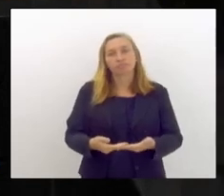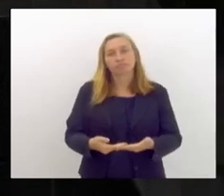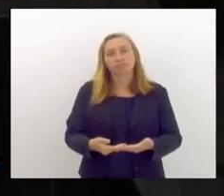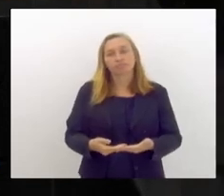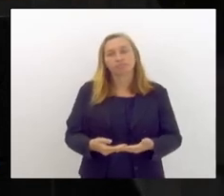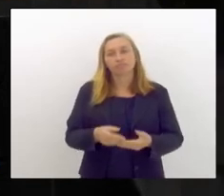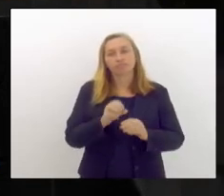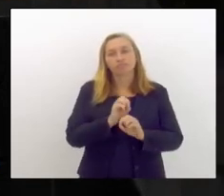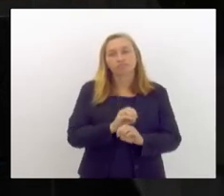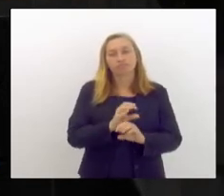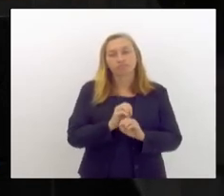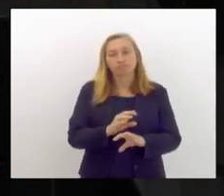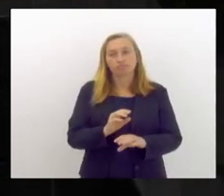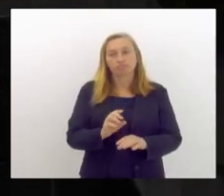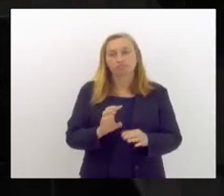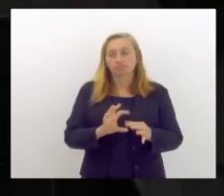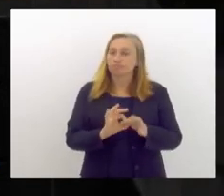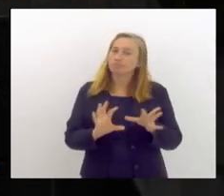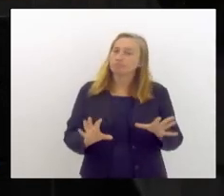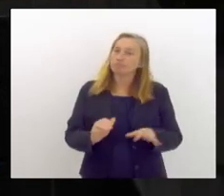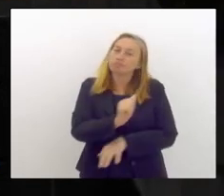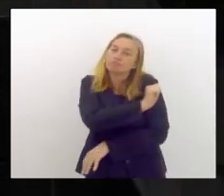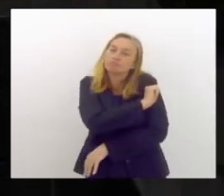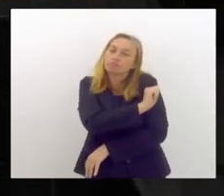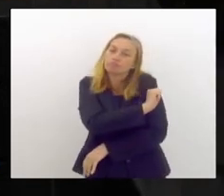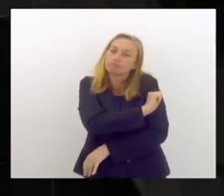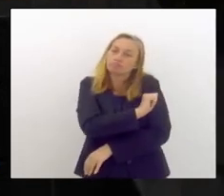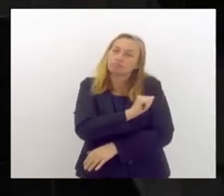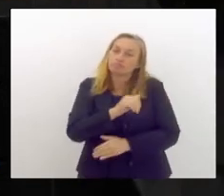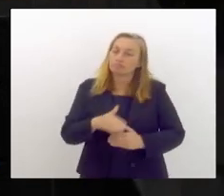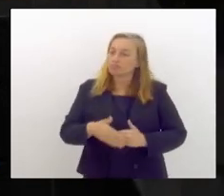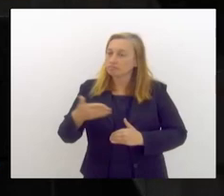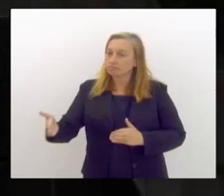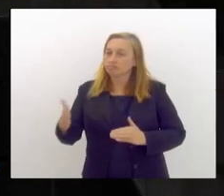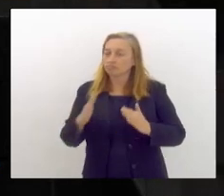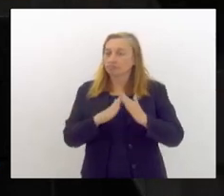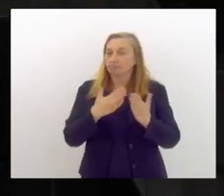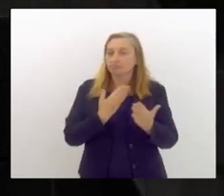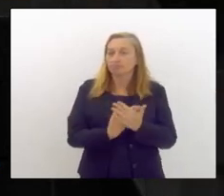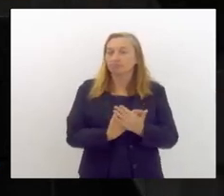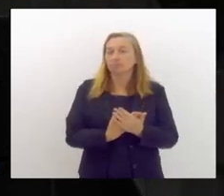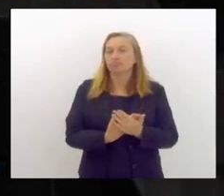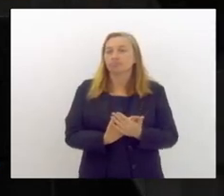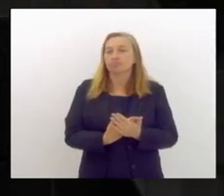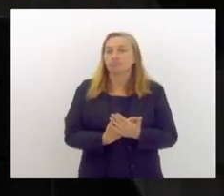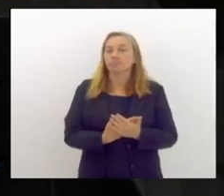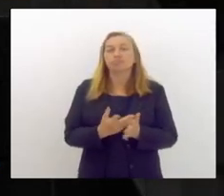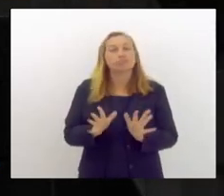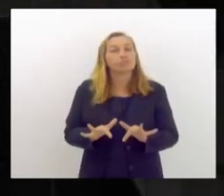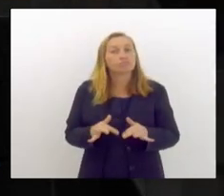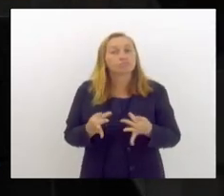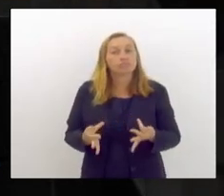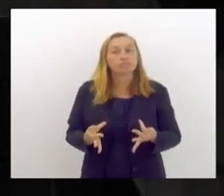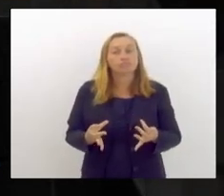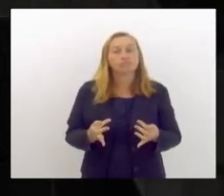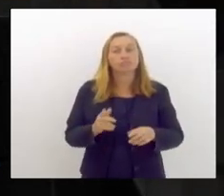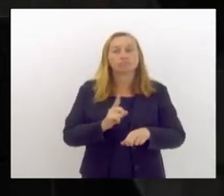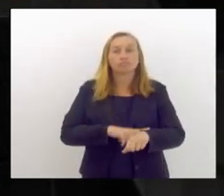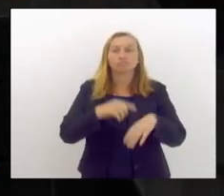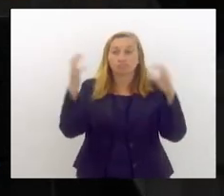ou seja, deixam esses alunos fora de sala de aula, pura e simplesmente, porque quando